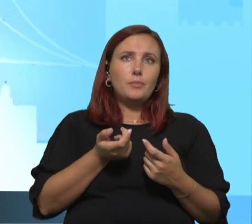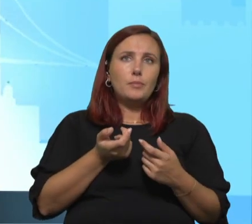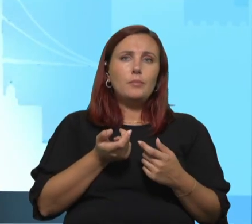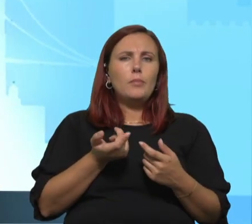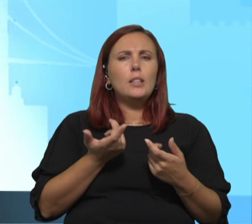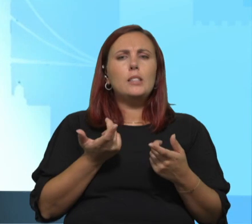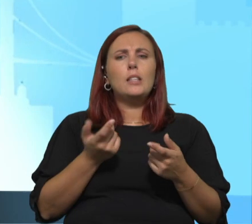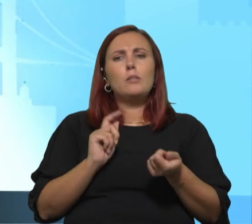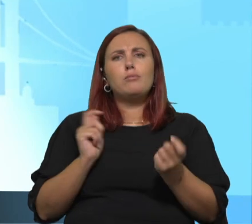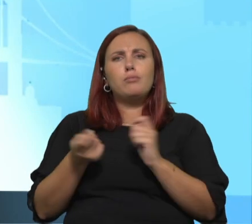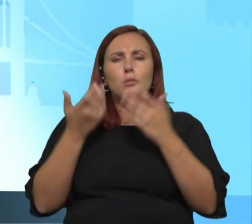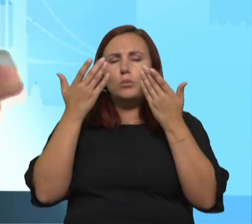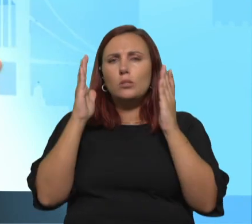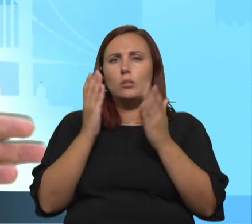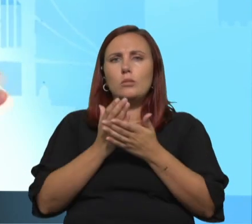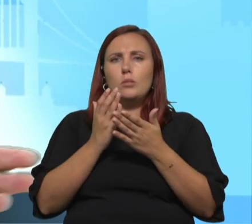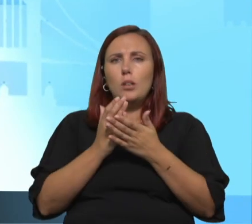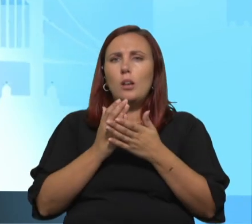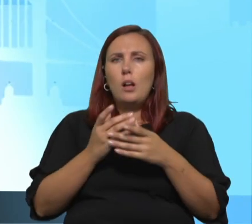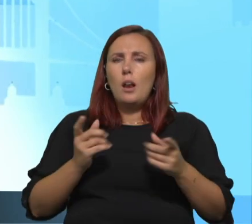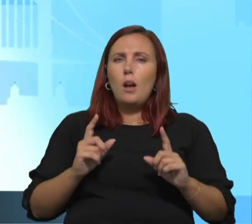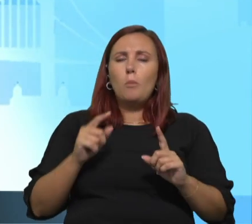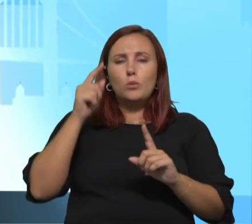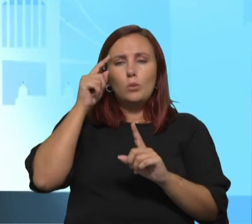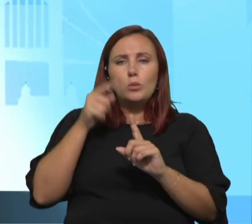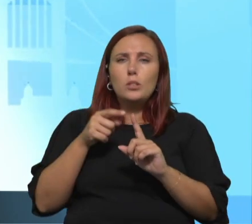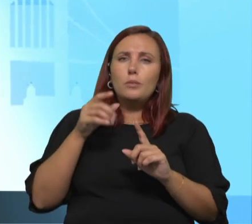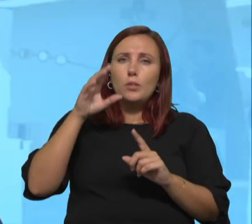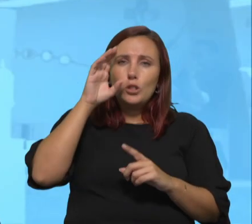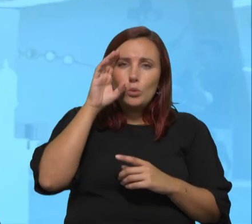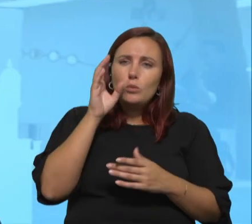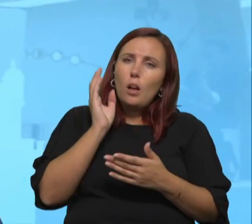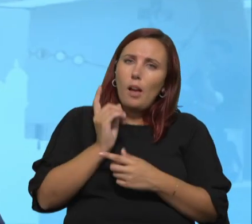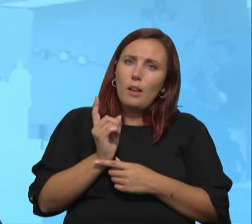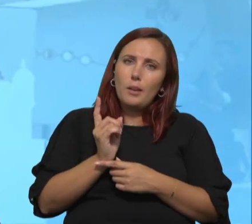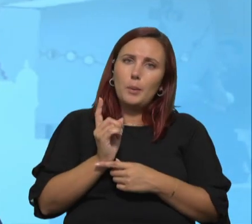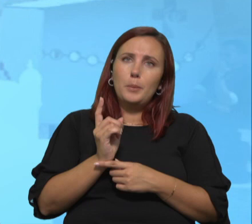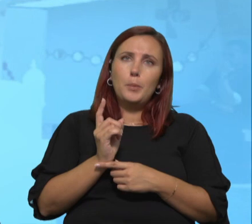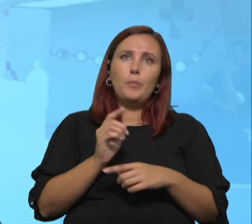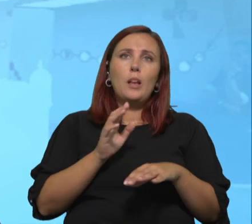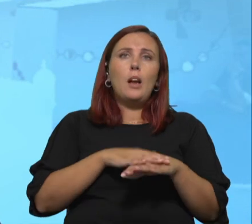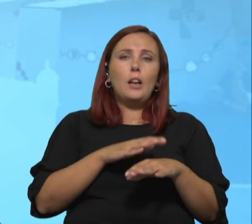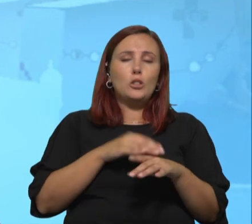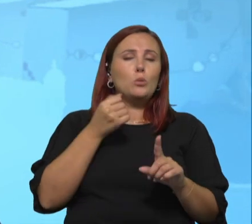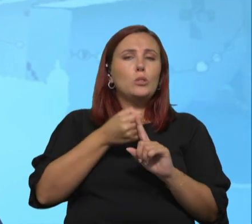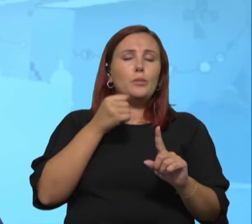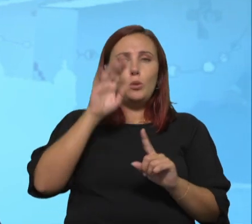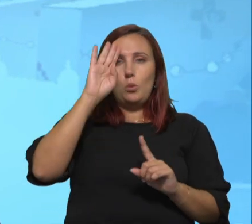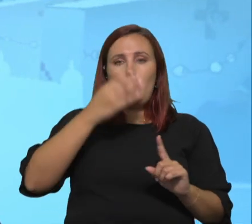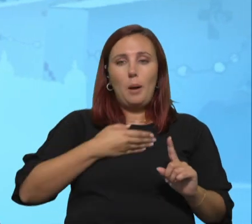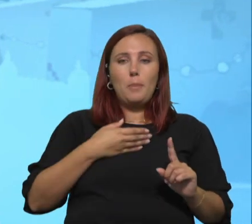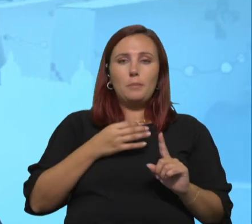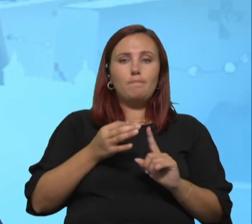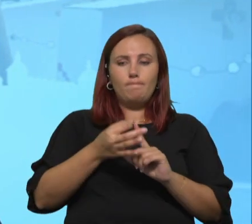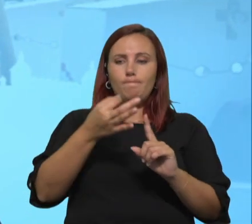da escola e do ensino, mas é esse propósito da escuta? Eu penso que o desafio que o Papa nos faz é